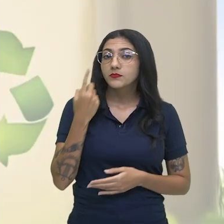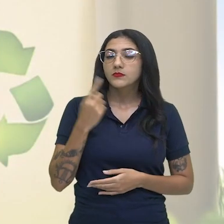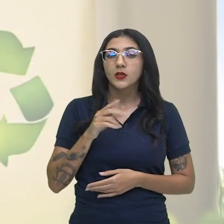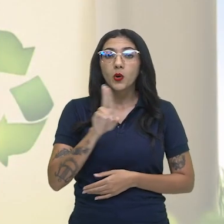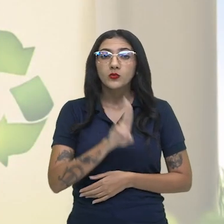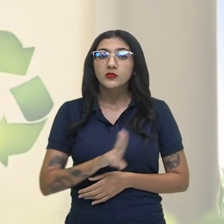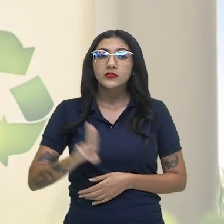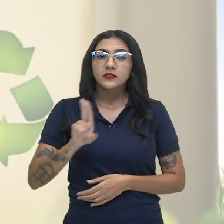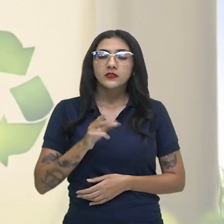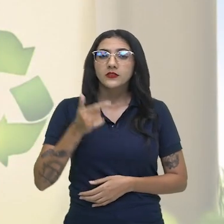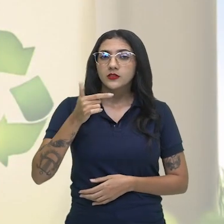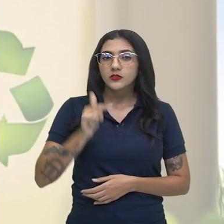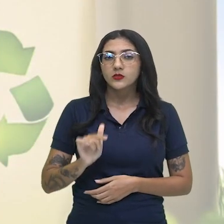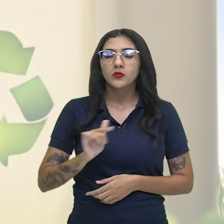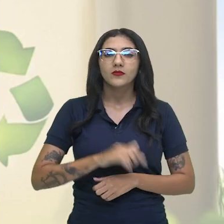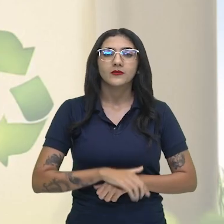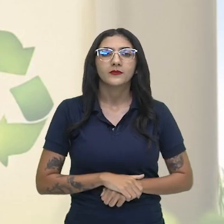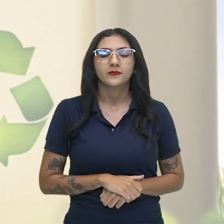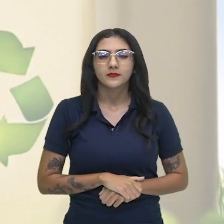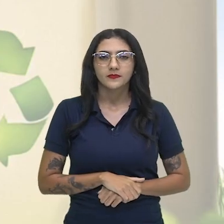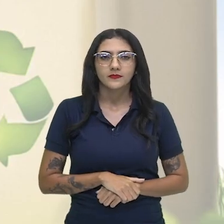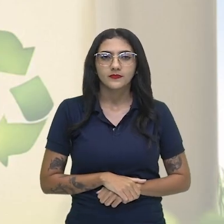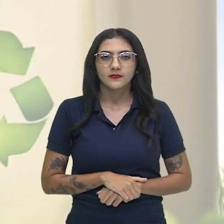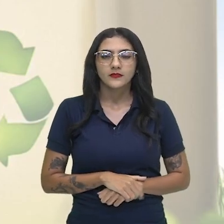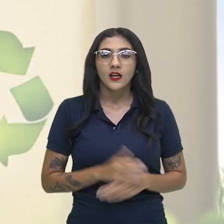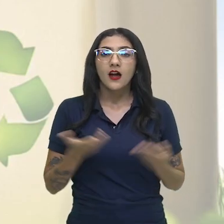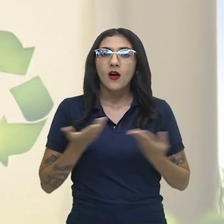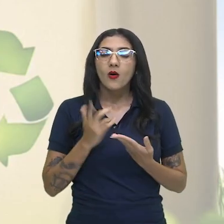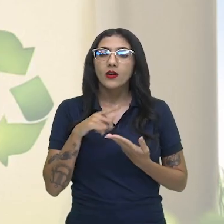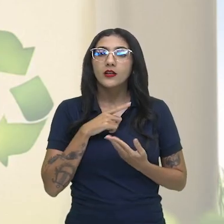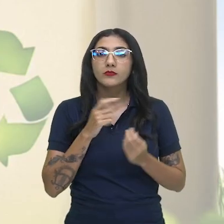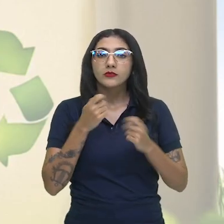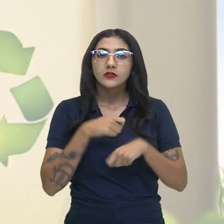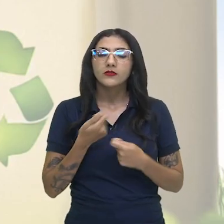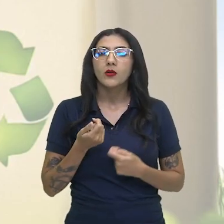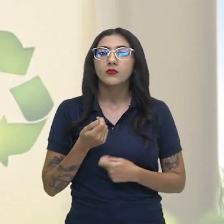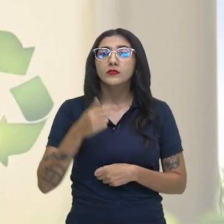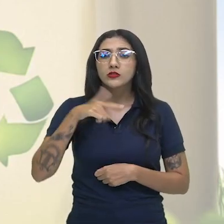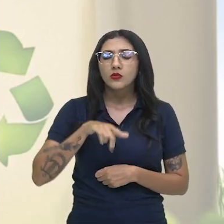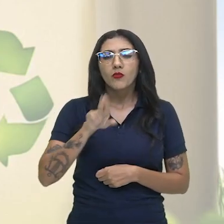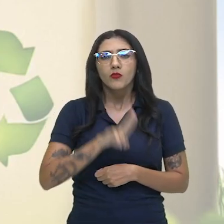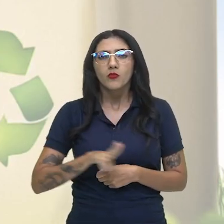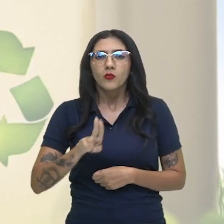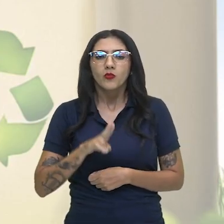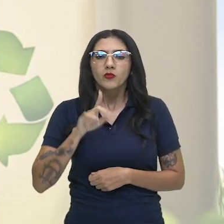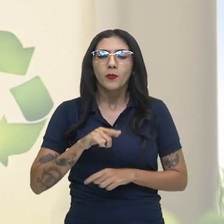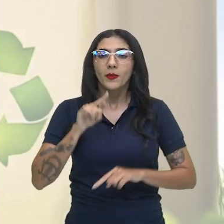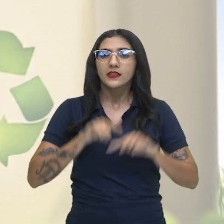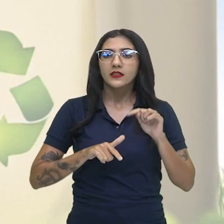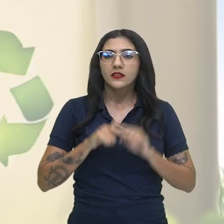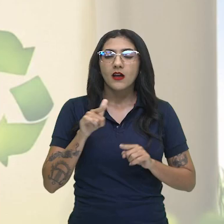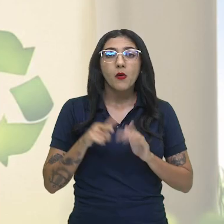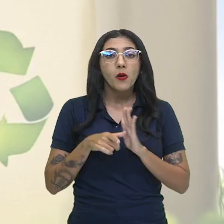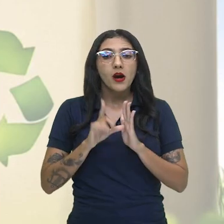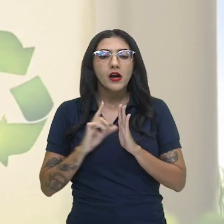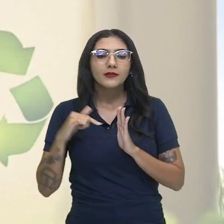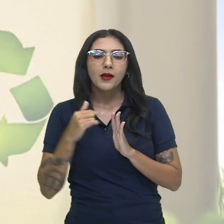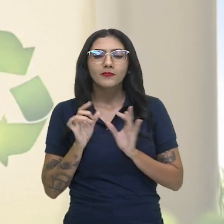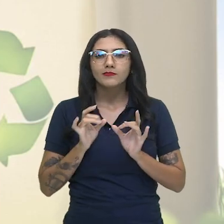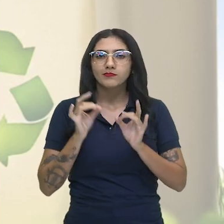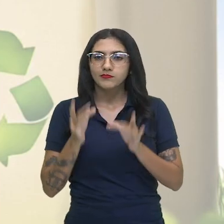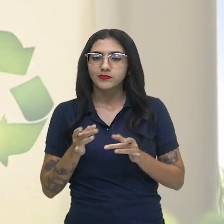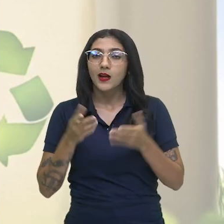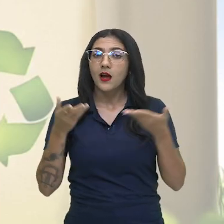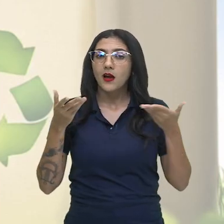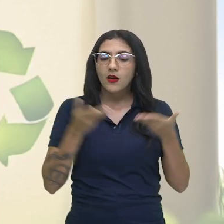O reutilizar consiste em dar uma nova função para um produto que seria previamente descartado, né? E essa